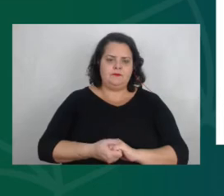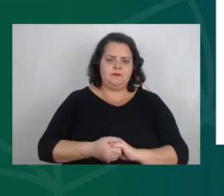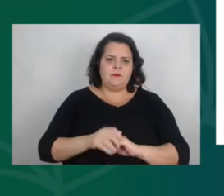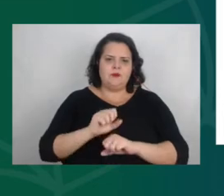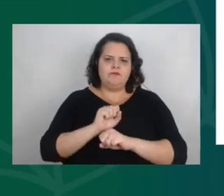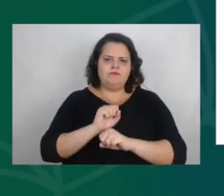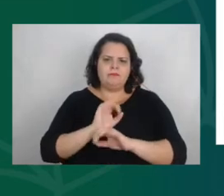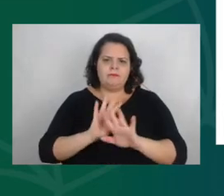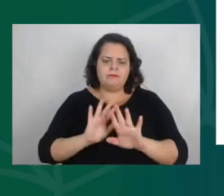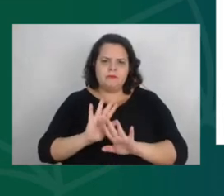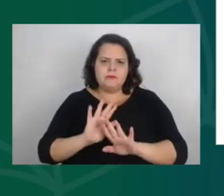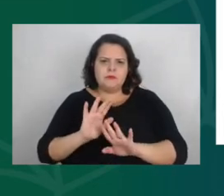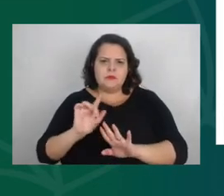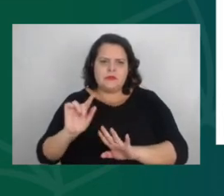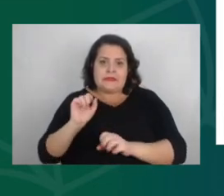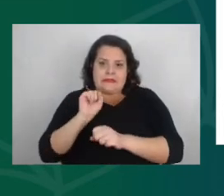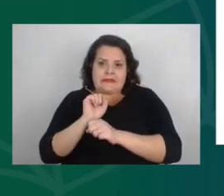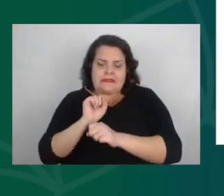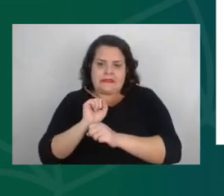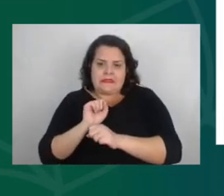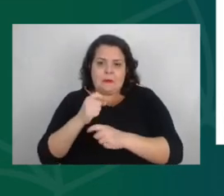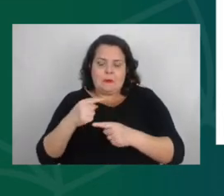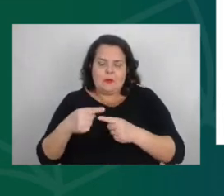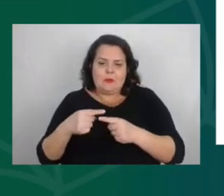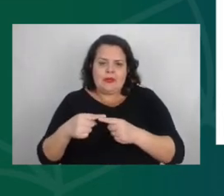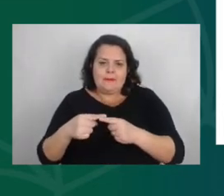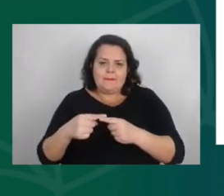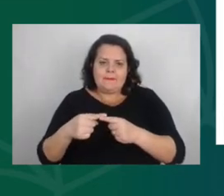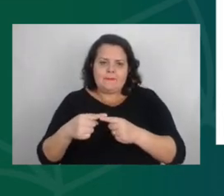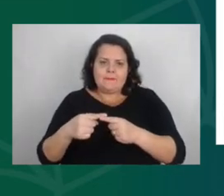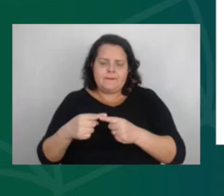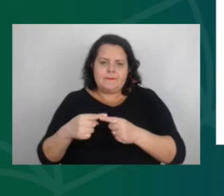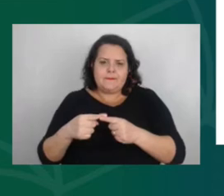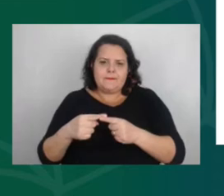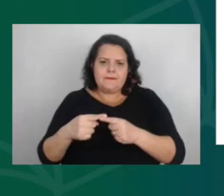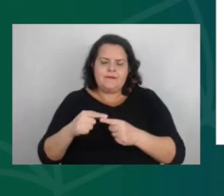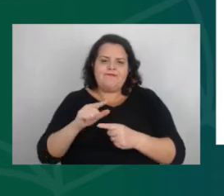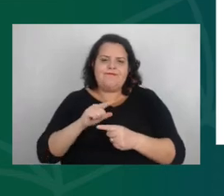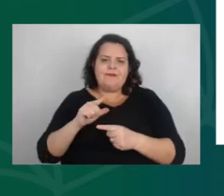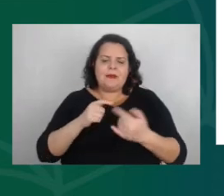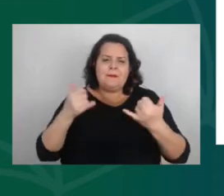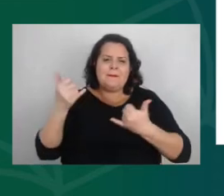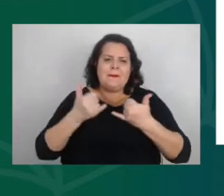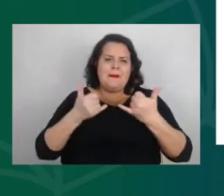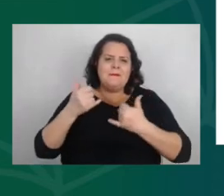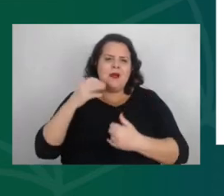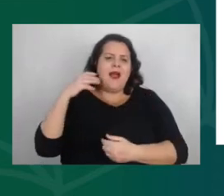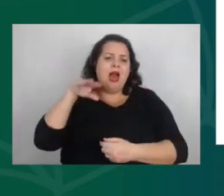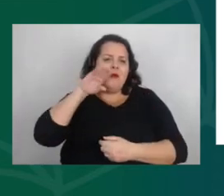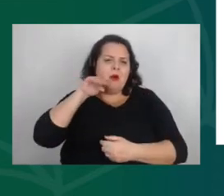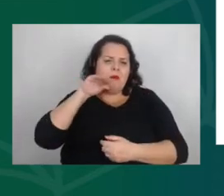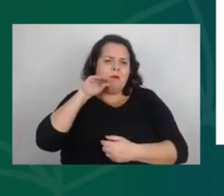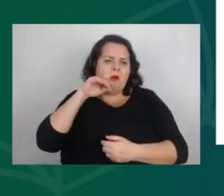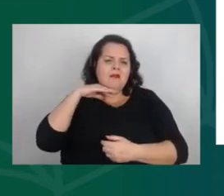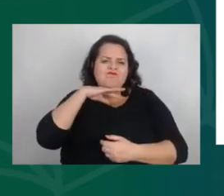Gustavo? Desculpe interromper. Deise, estamos recebendo aqui que o áudio está saindo muito